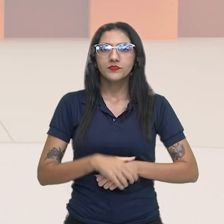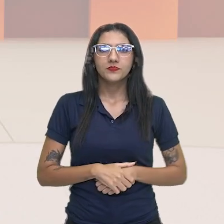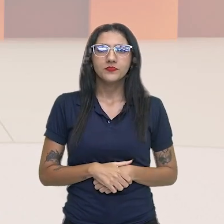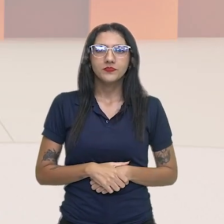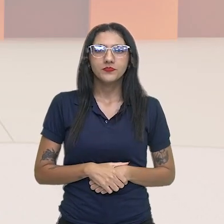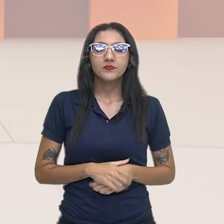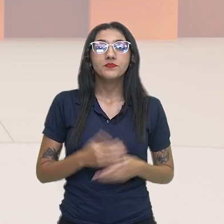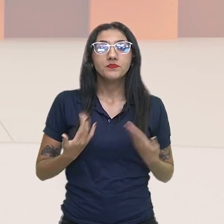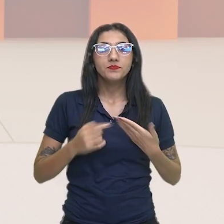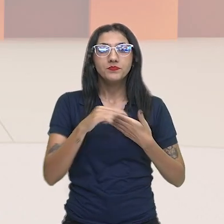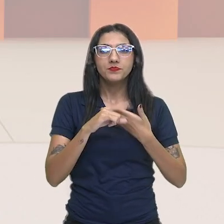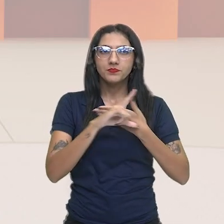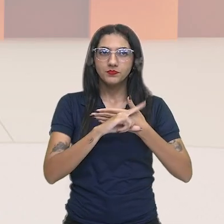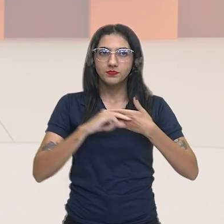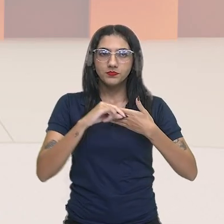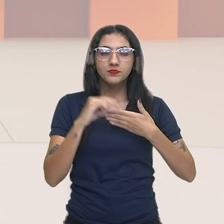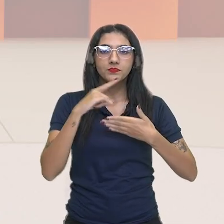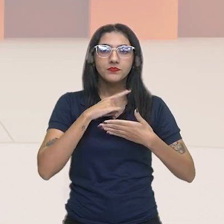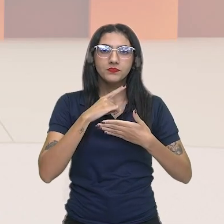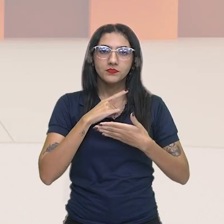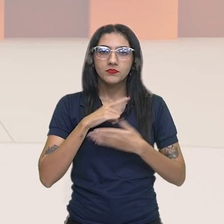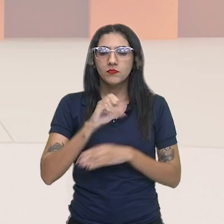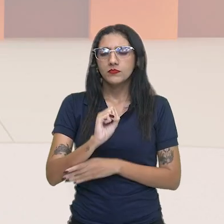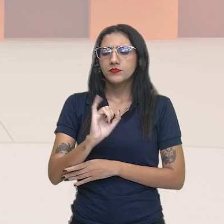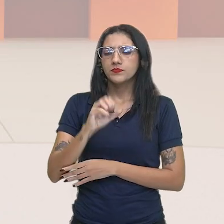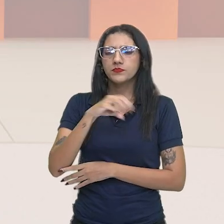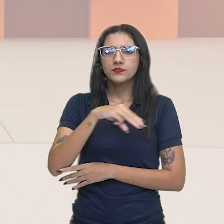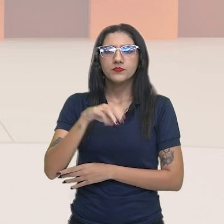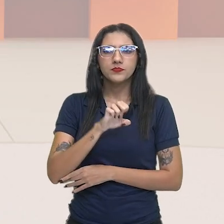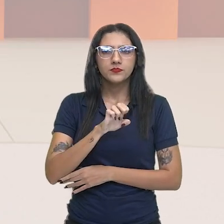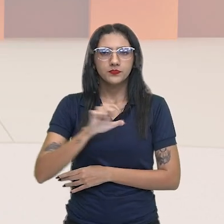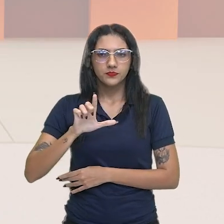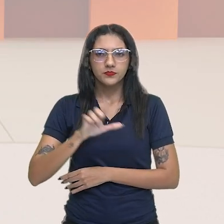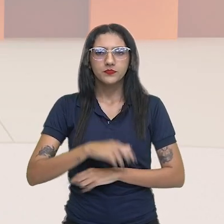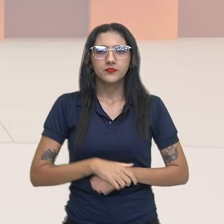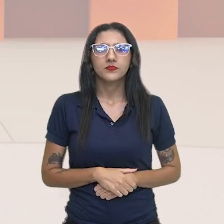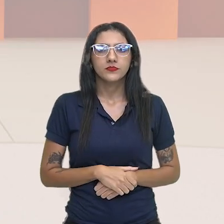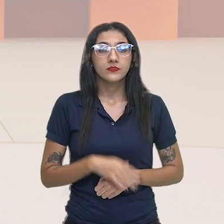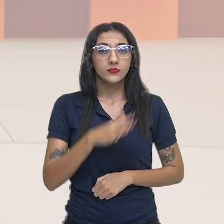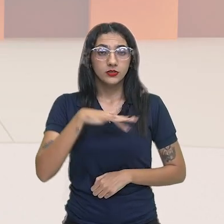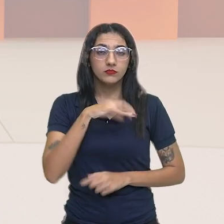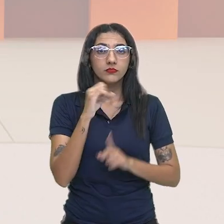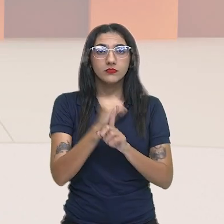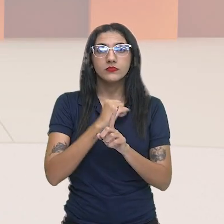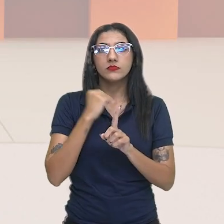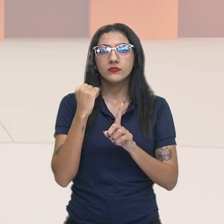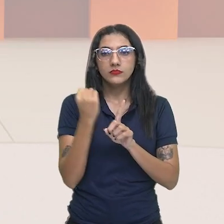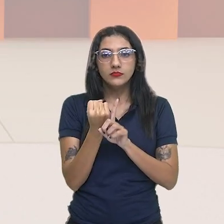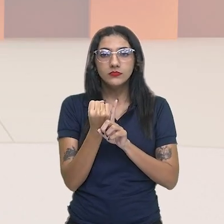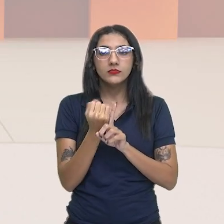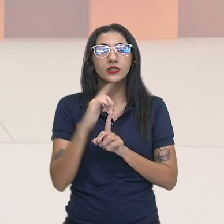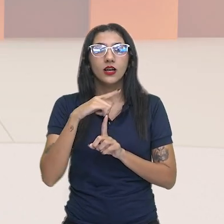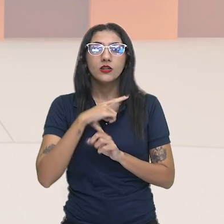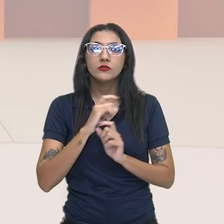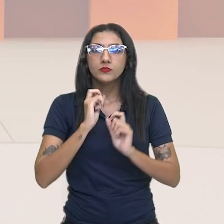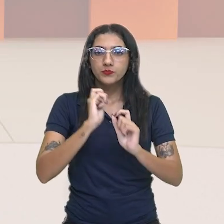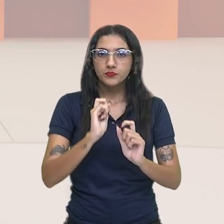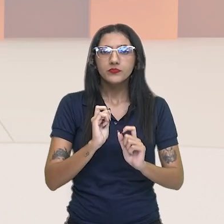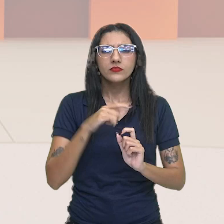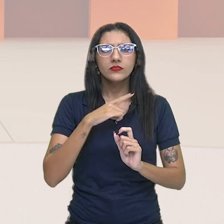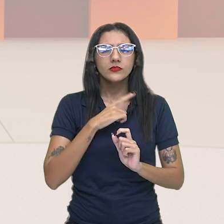sociólogo alemão Georg Simmel, a sociedade ela é